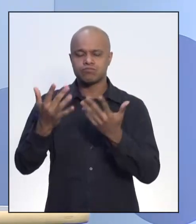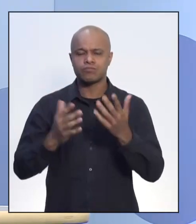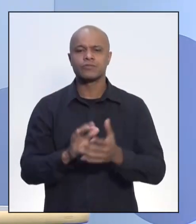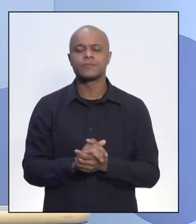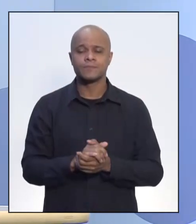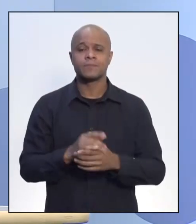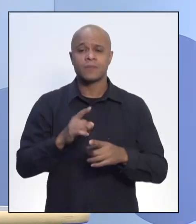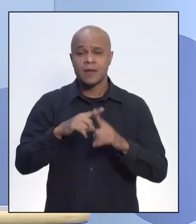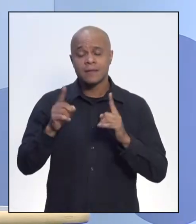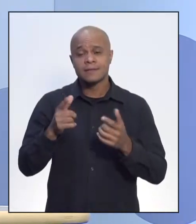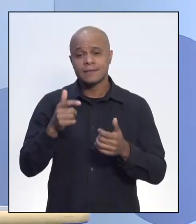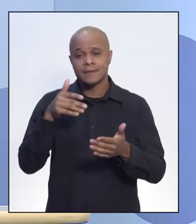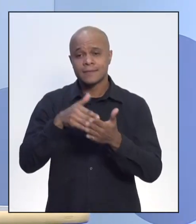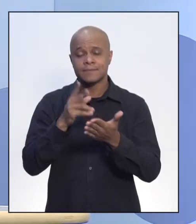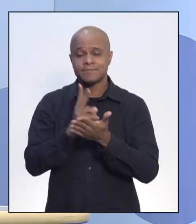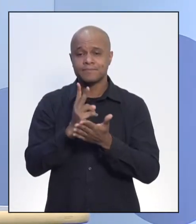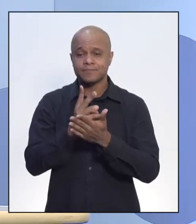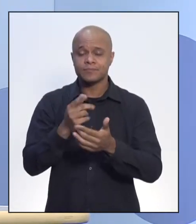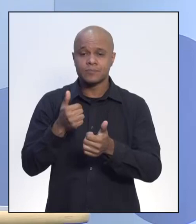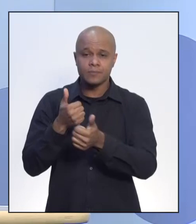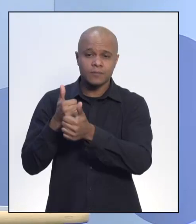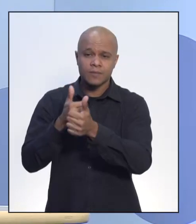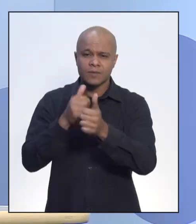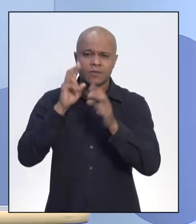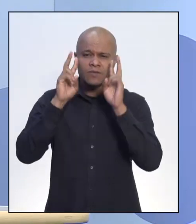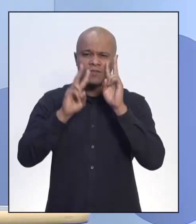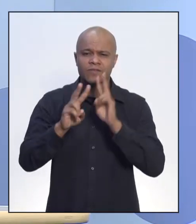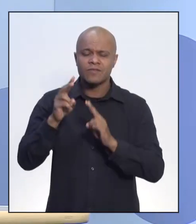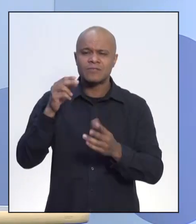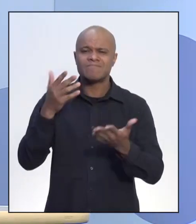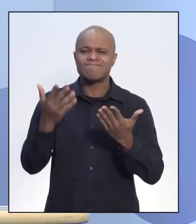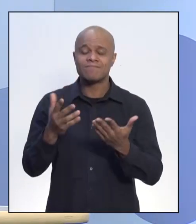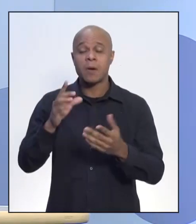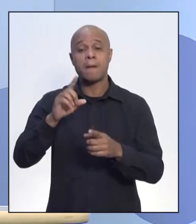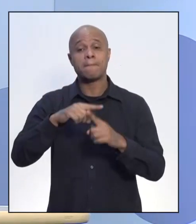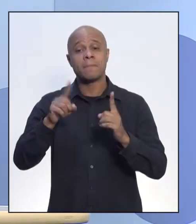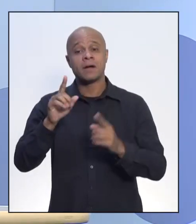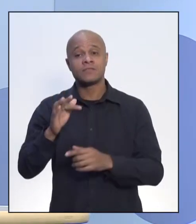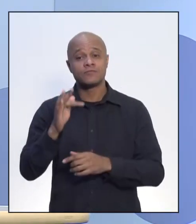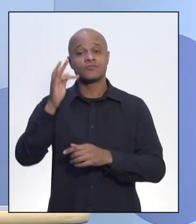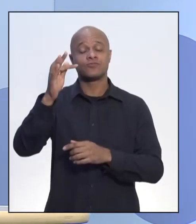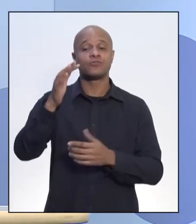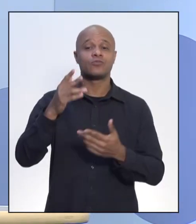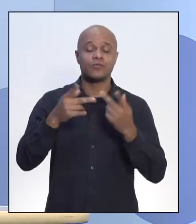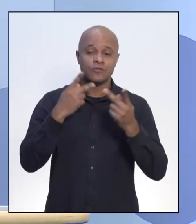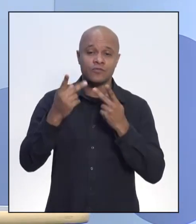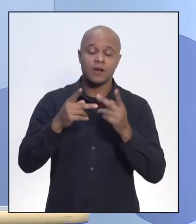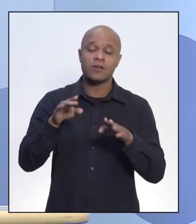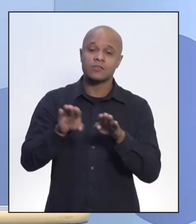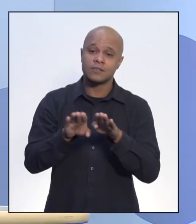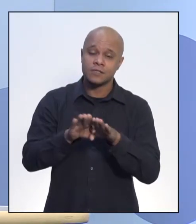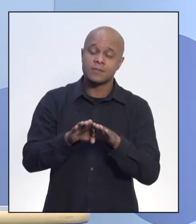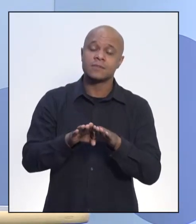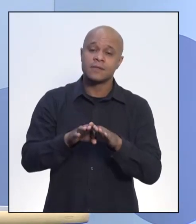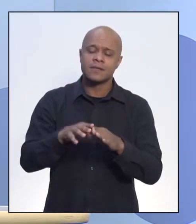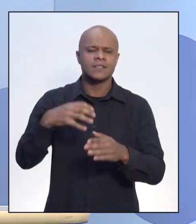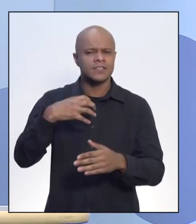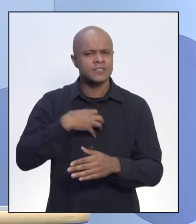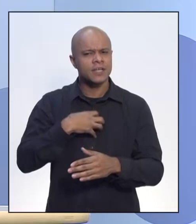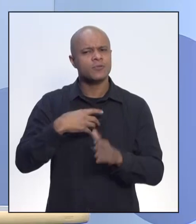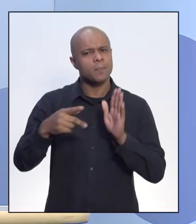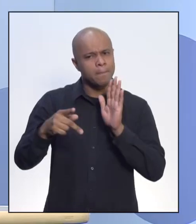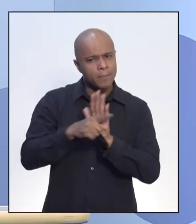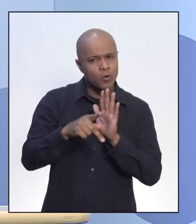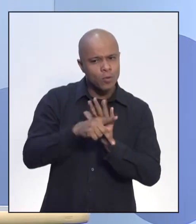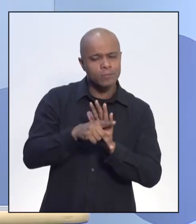eu estava achando, e aliás o mundo inteiro, que era um acidente aéreo, até que a segunda torre é atingida por um segundo avião. Aí